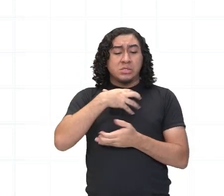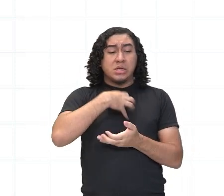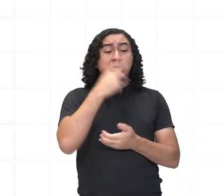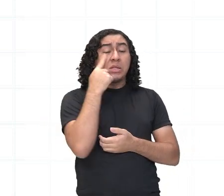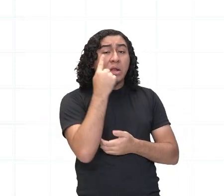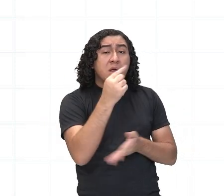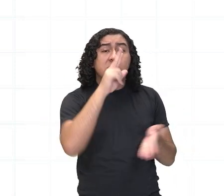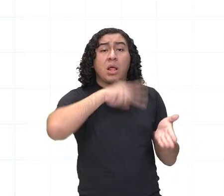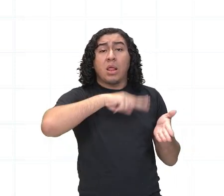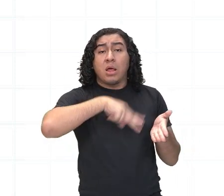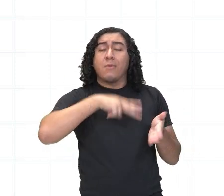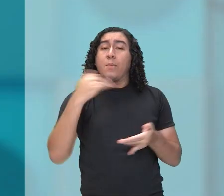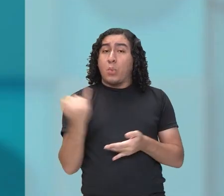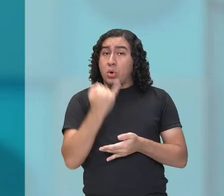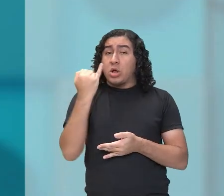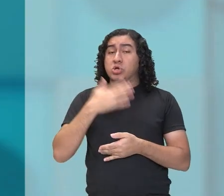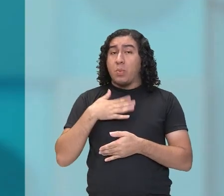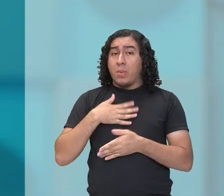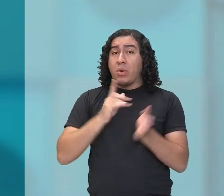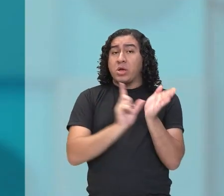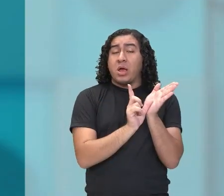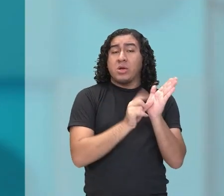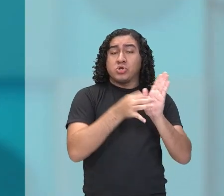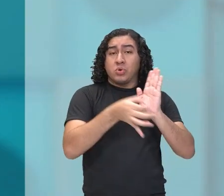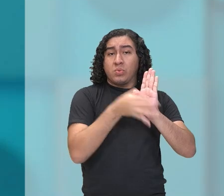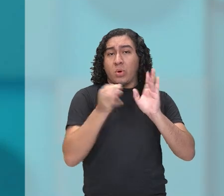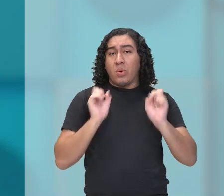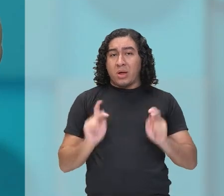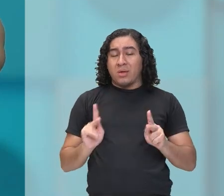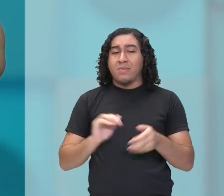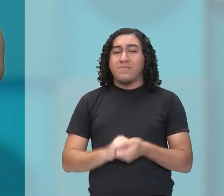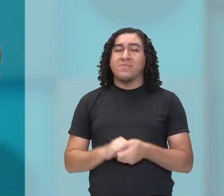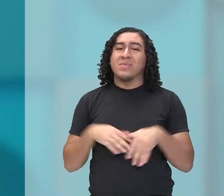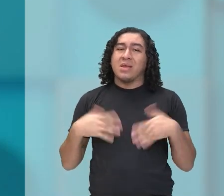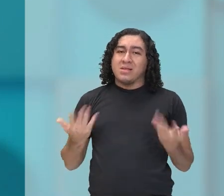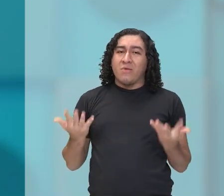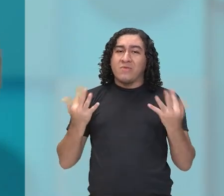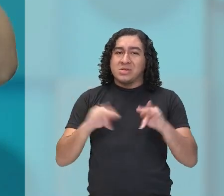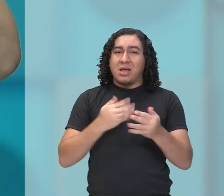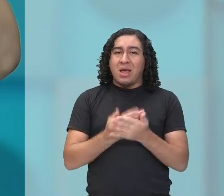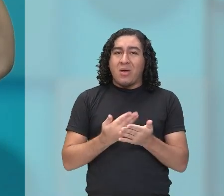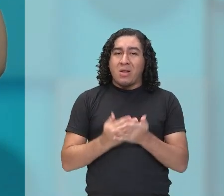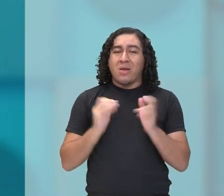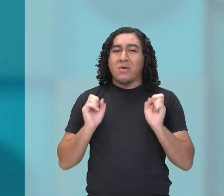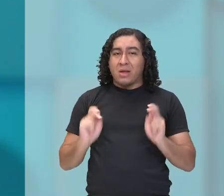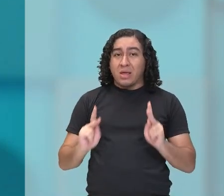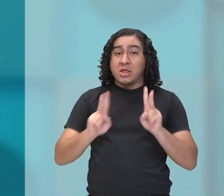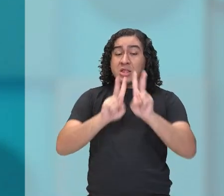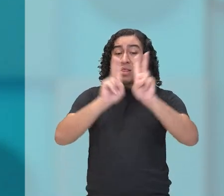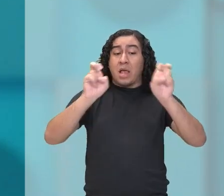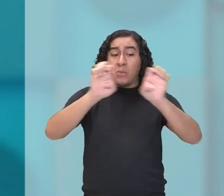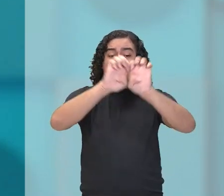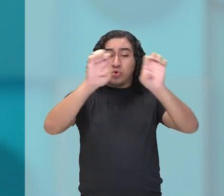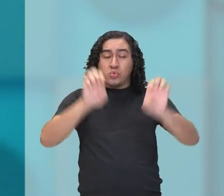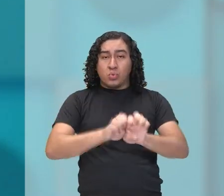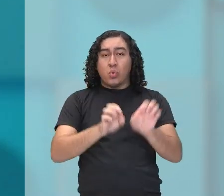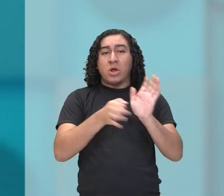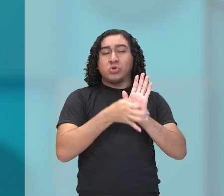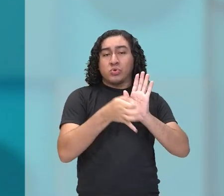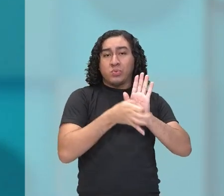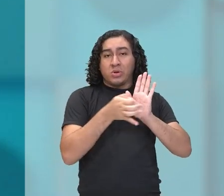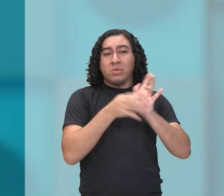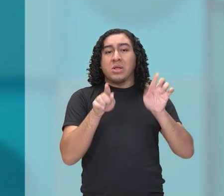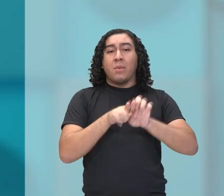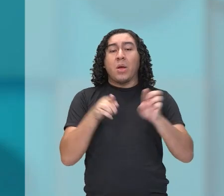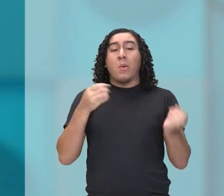importante para o meu artigo de opinião. Ok, gente? Então, assim, nós encerramos essa aula sobre a estrutura do artigo de opinião